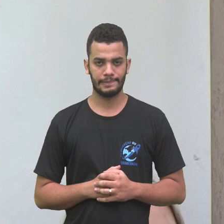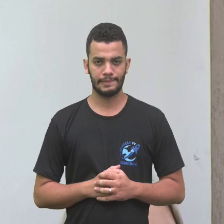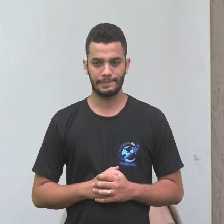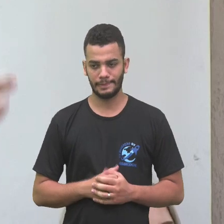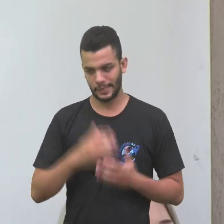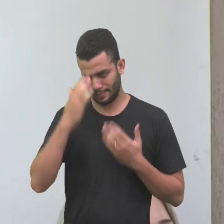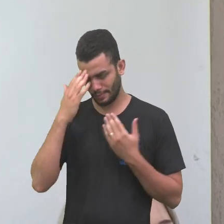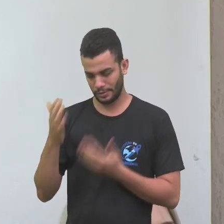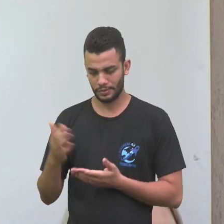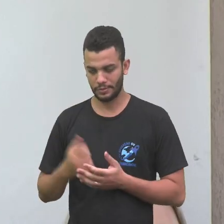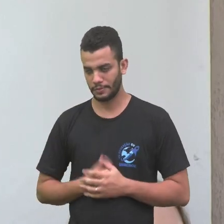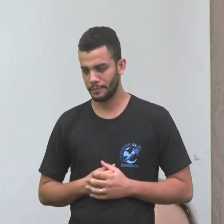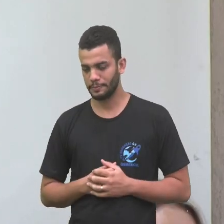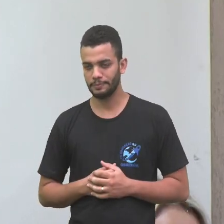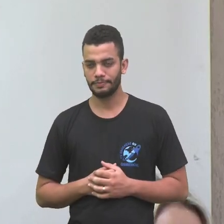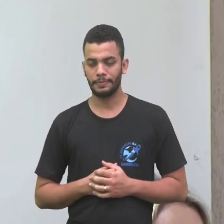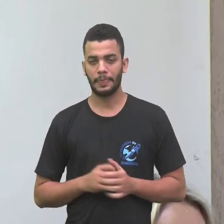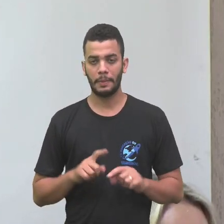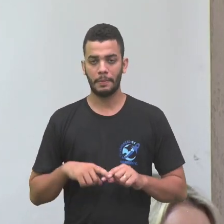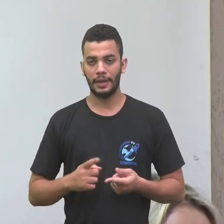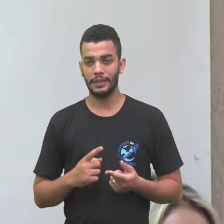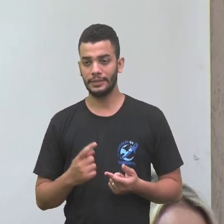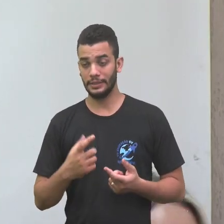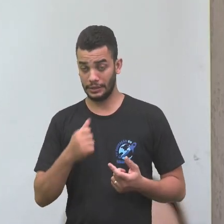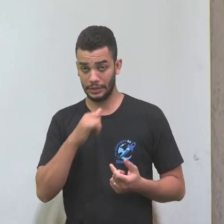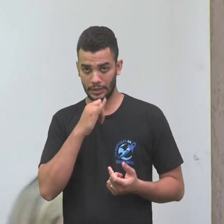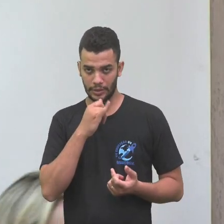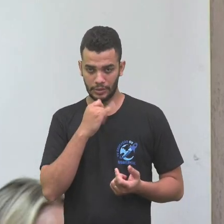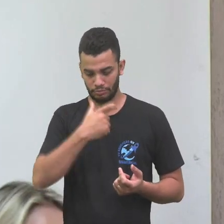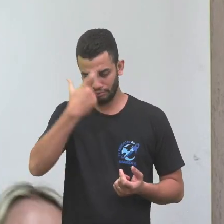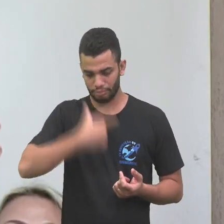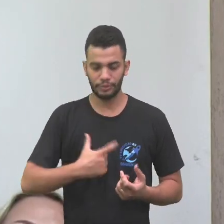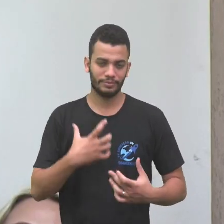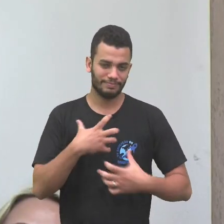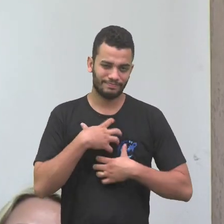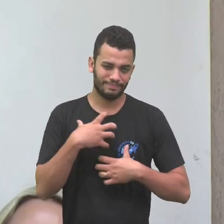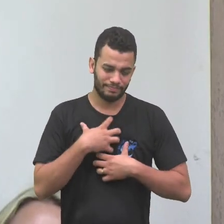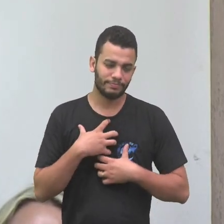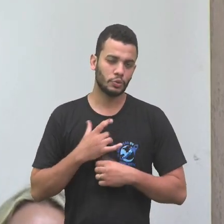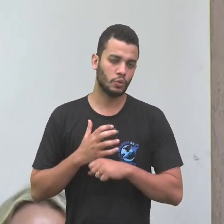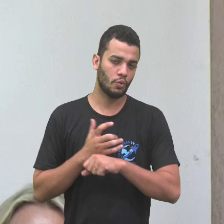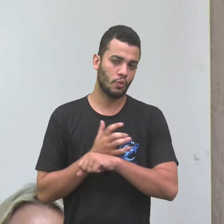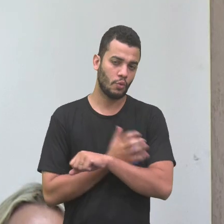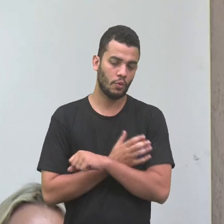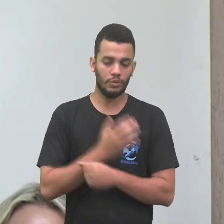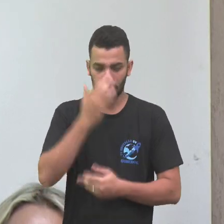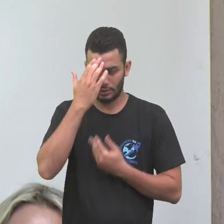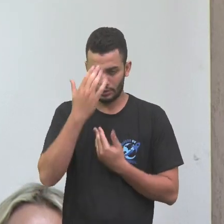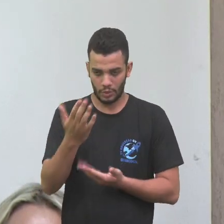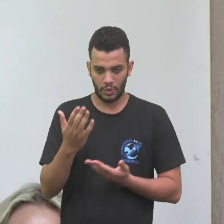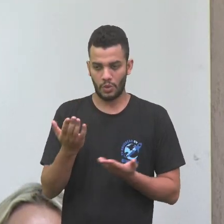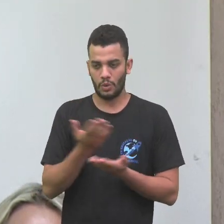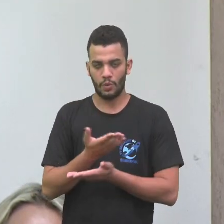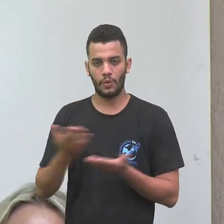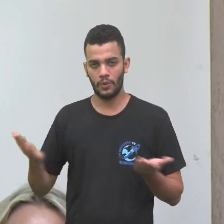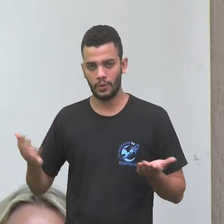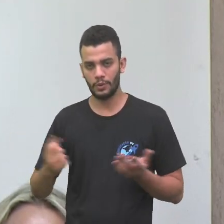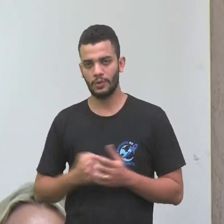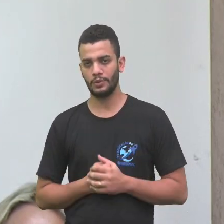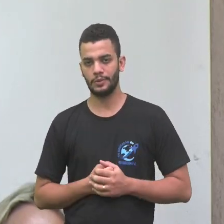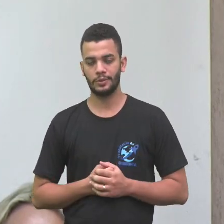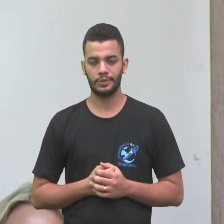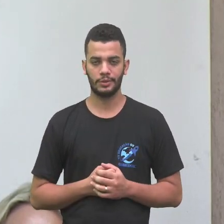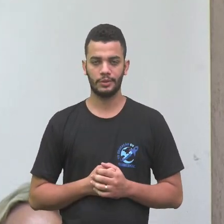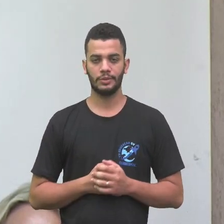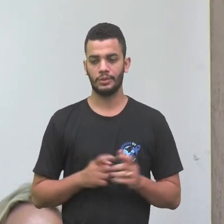Obrigado, Betinho. Isso é o meu sentimento e queria agradecer o empenho de cada um de vocês. E na